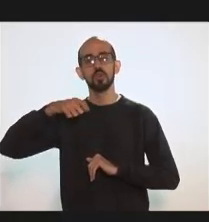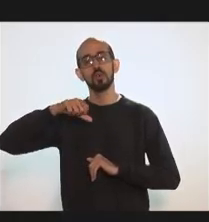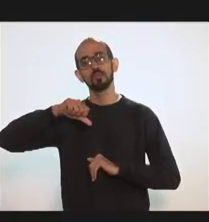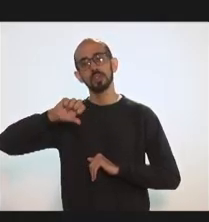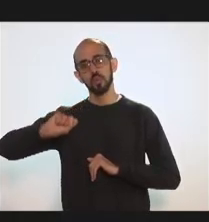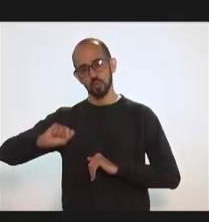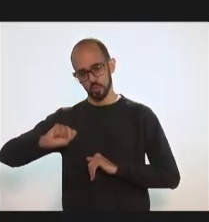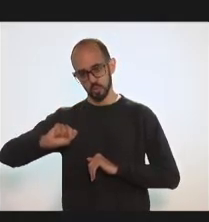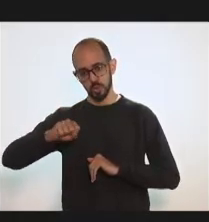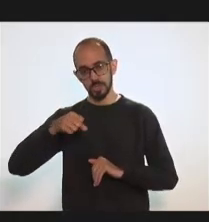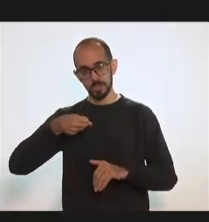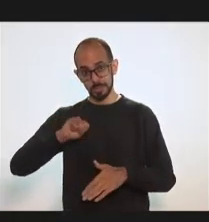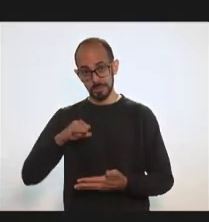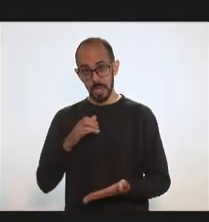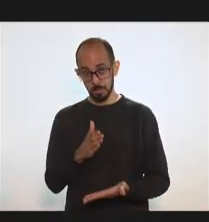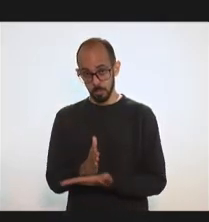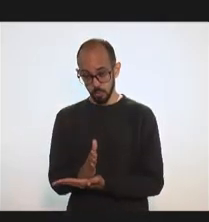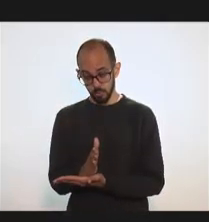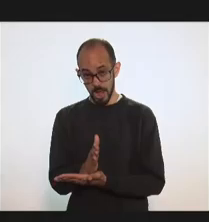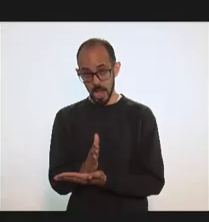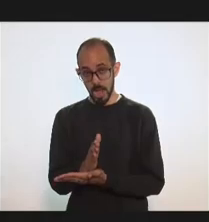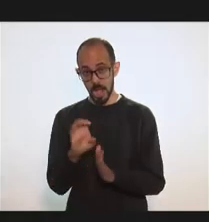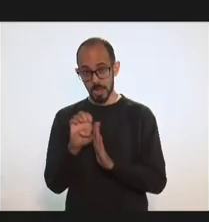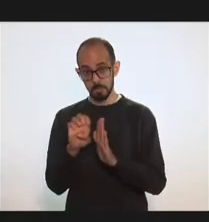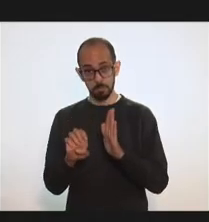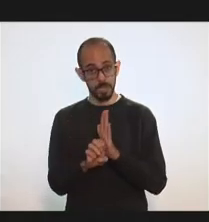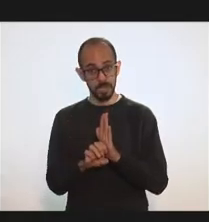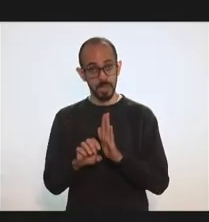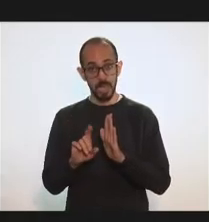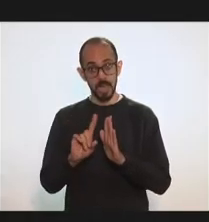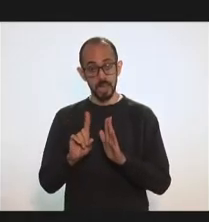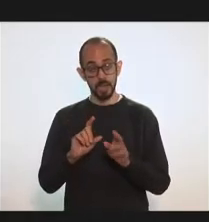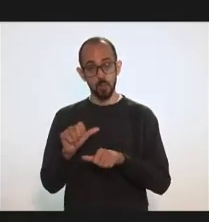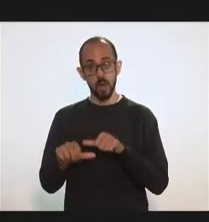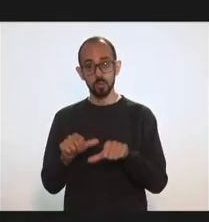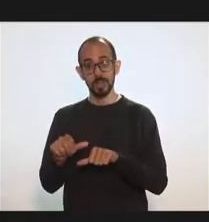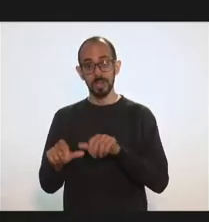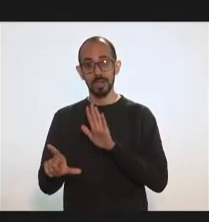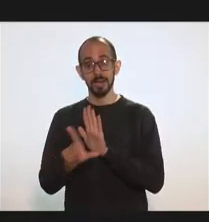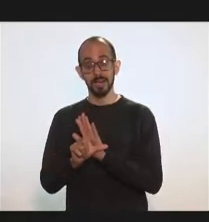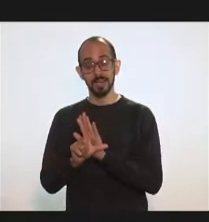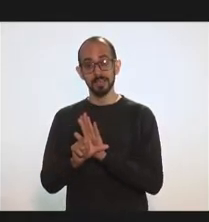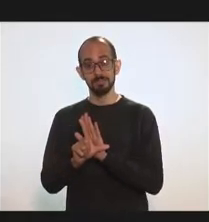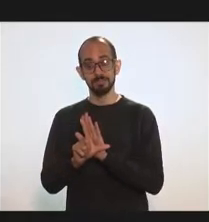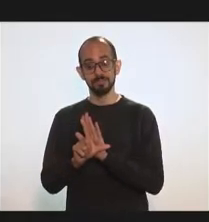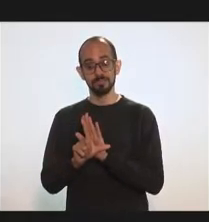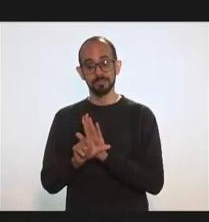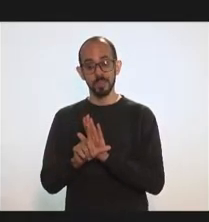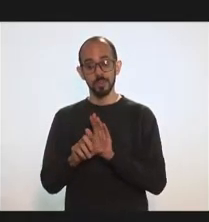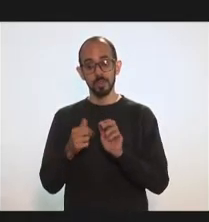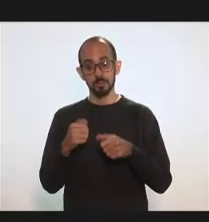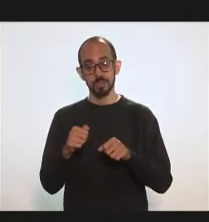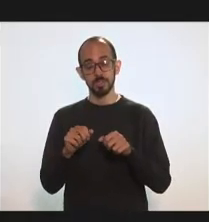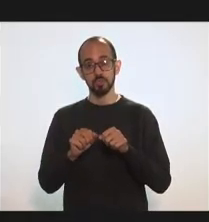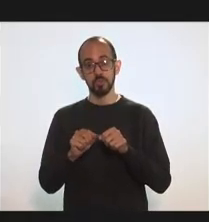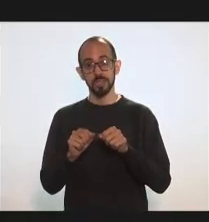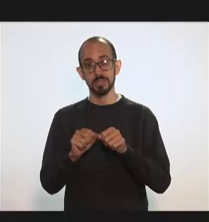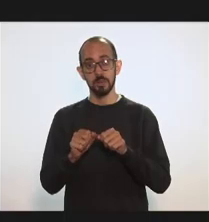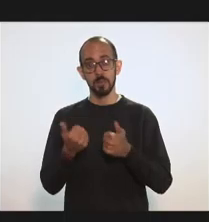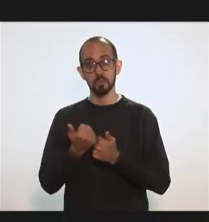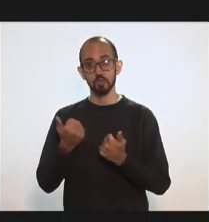a emenda número 1 da CCJ, era modificativa, ela alterava a lei 2929 de 30 de abril de